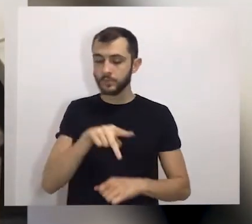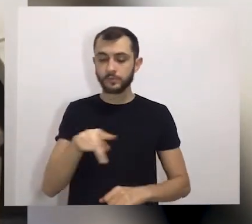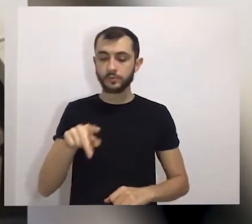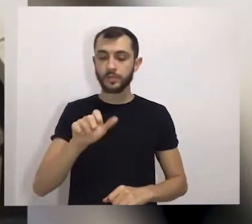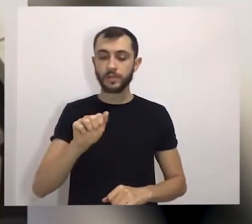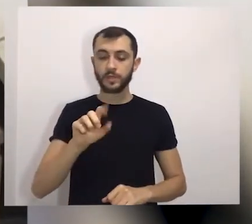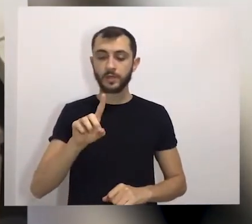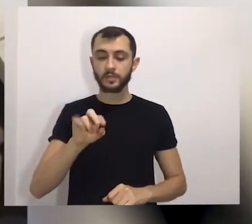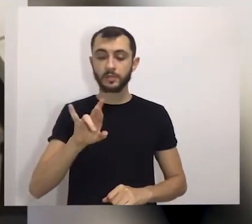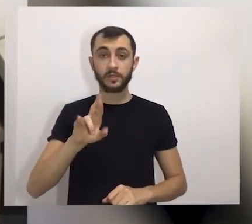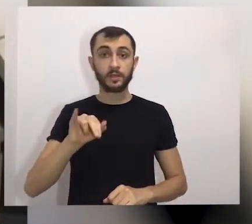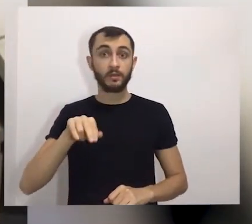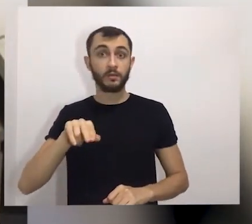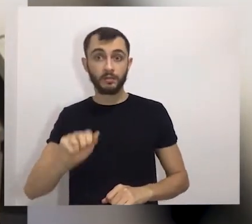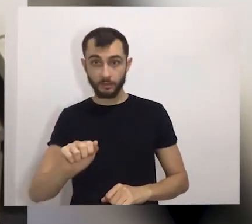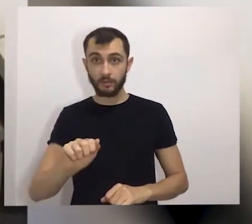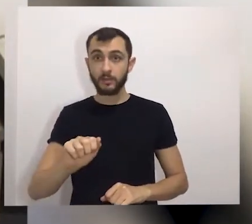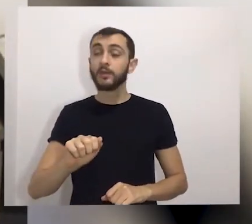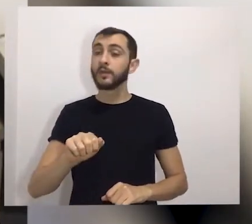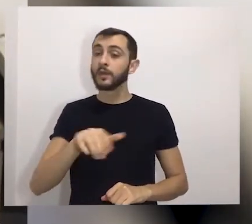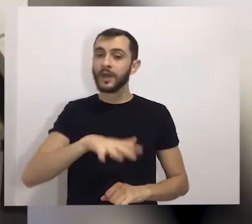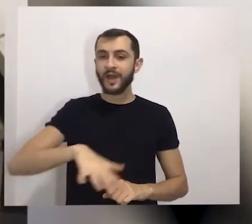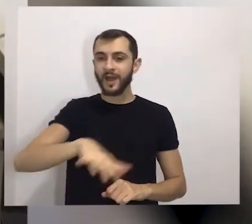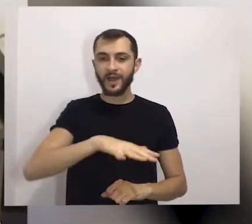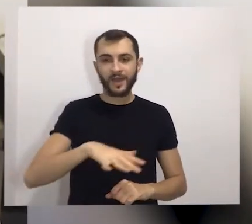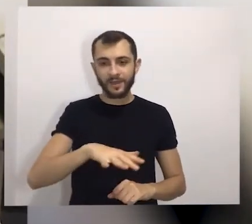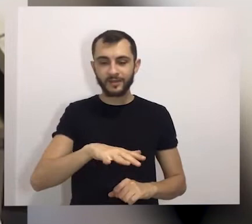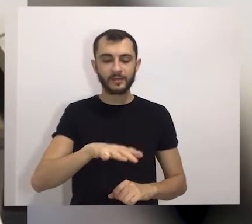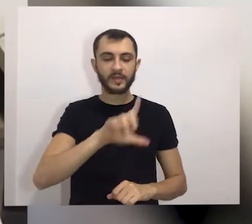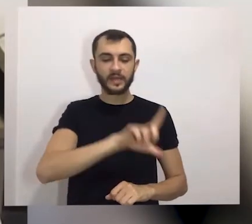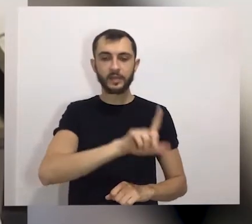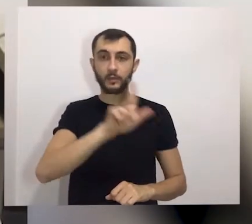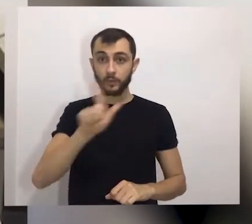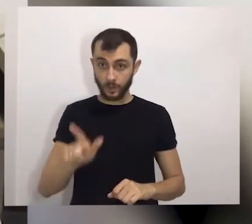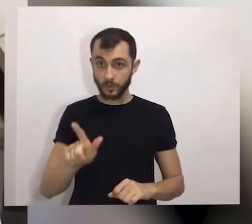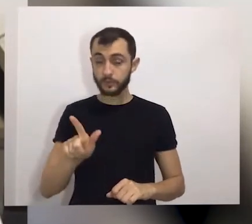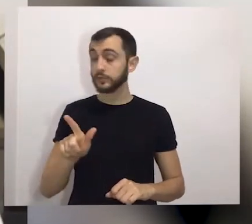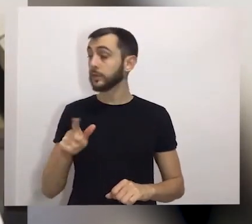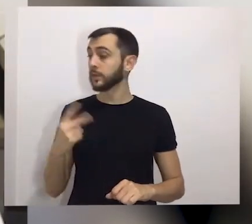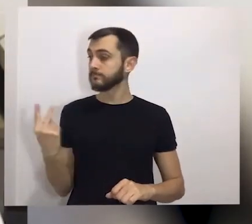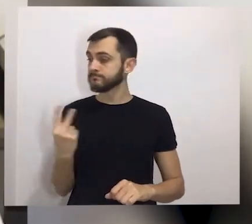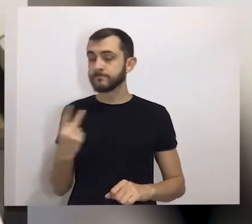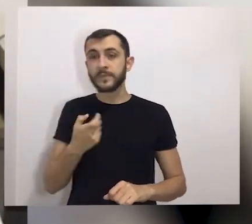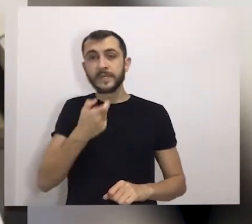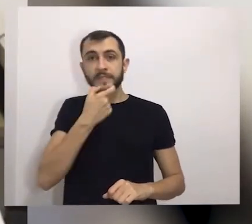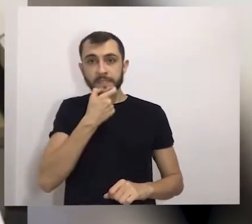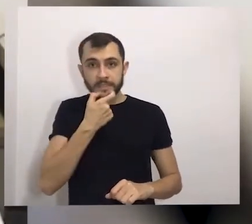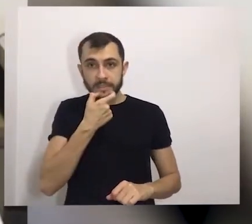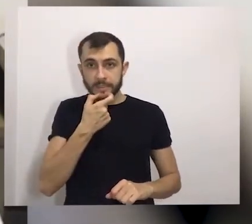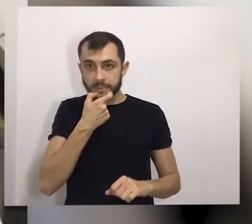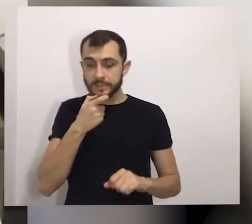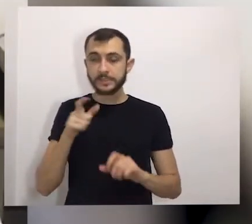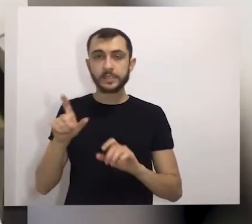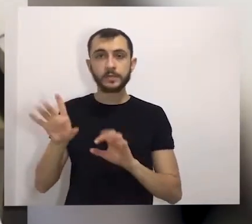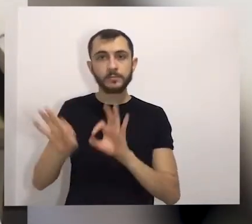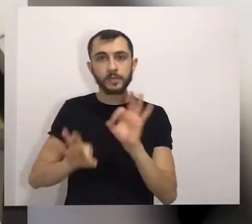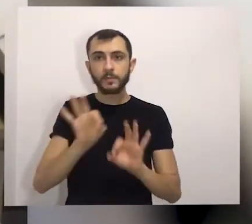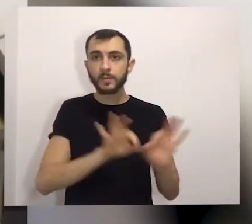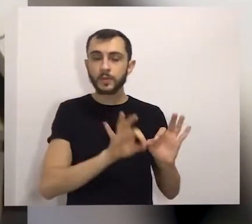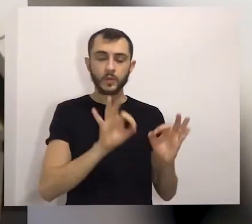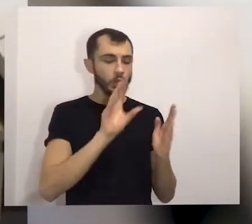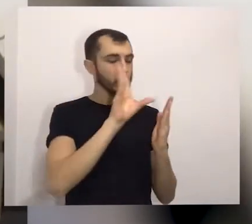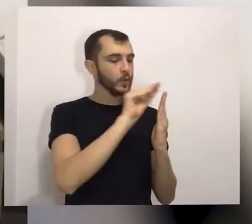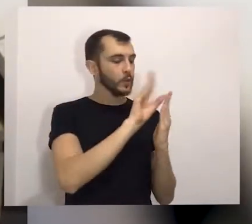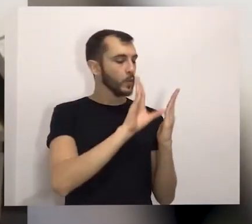componho um grupo de assessores da área de linguagens para o componente Língua Inglesa, neste trabalho de construção